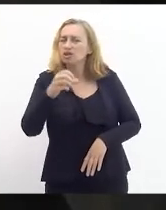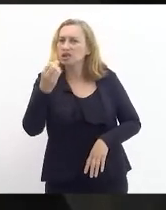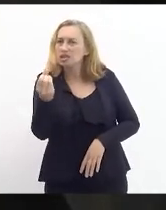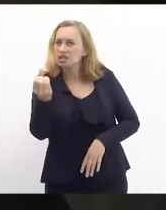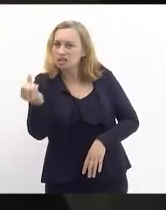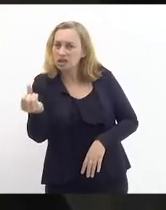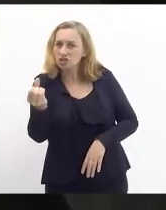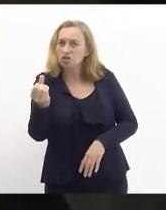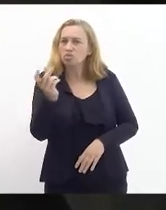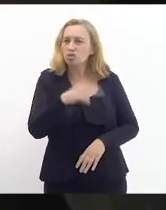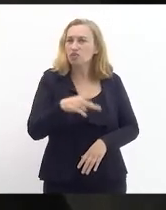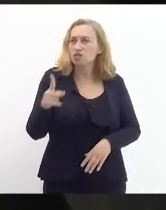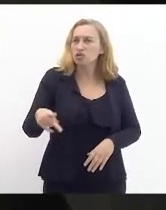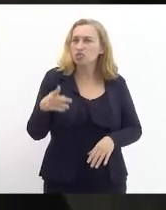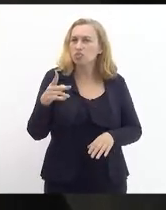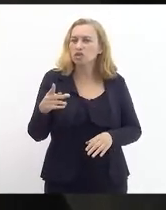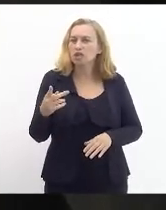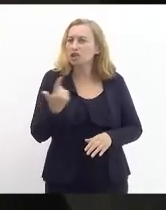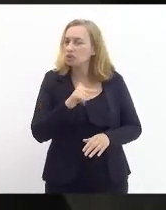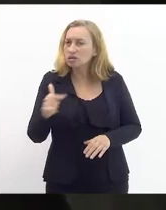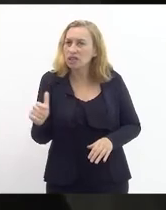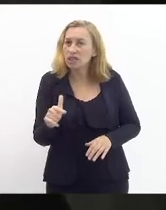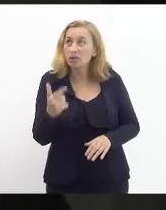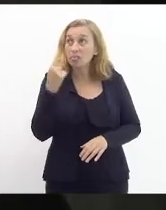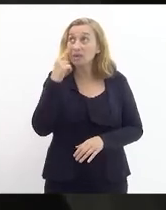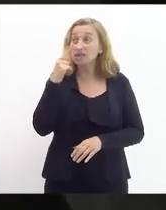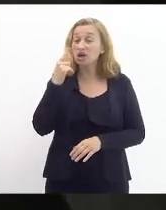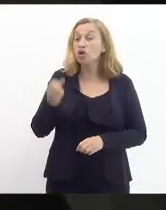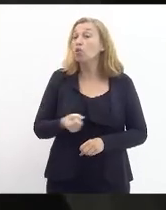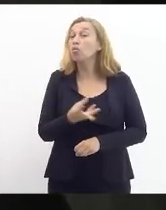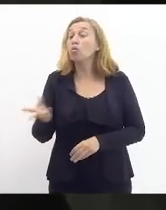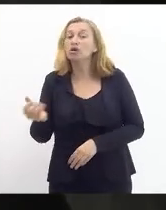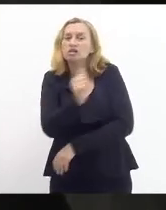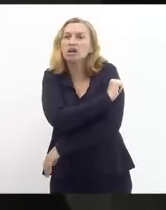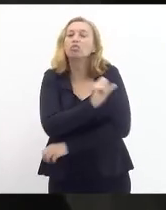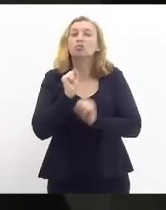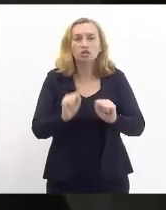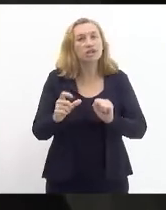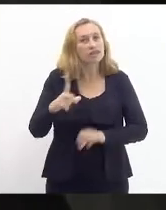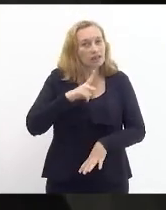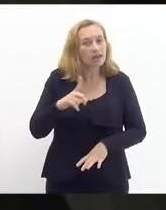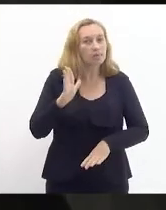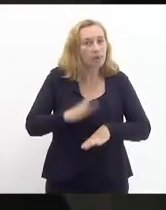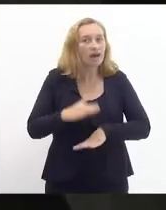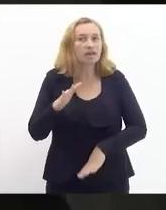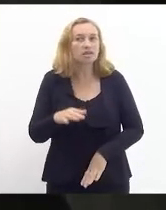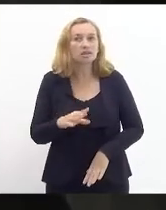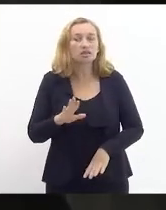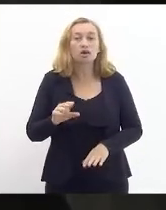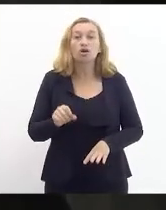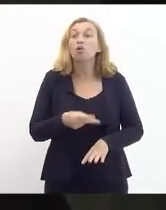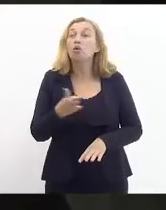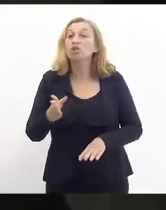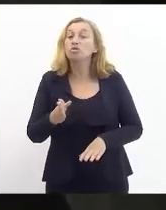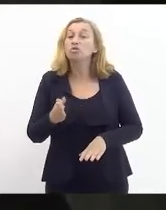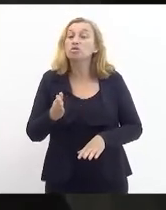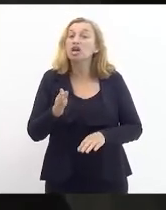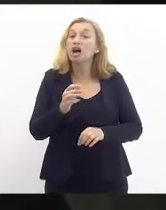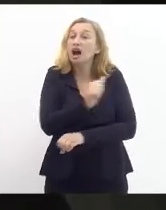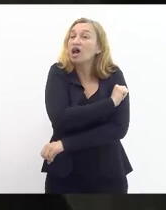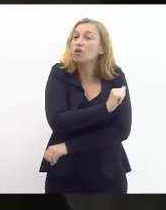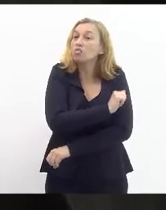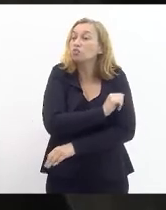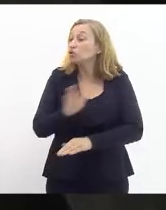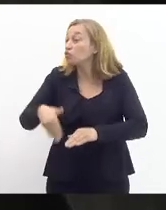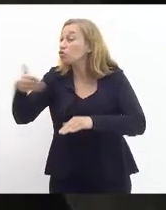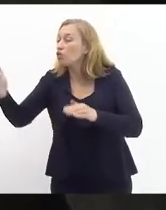professores faltantes eu fico me perguntando quantos alunos há mais a gente poderia ter quantos alunos ficam de Fora quantos sobram